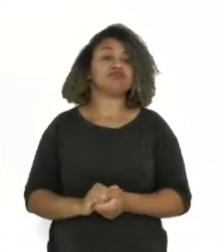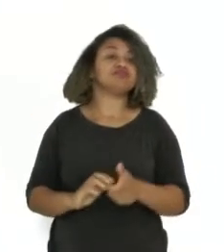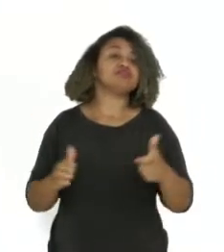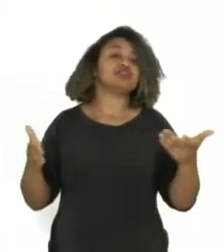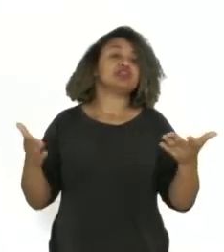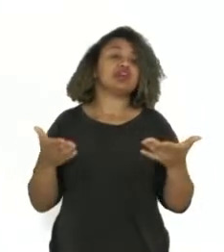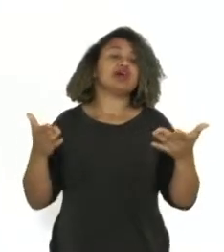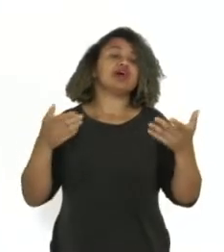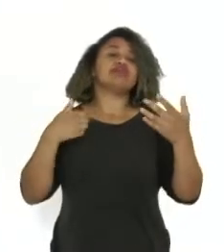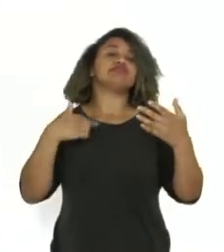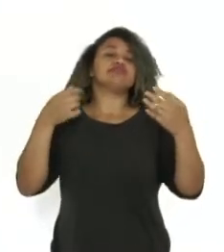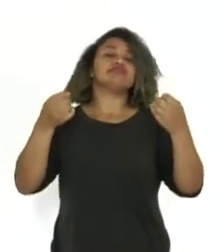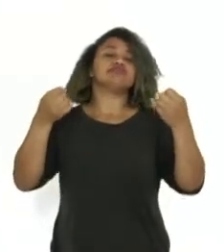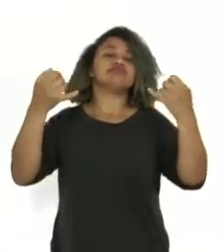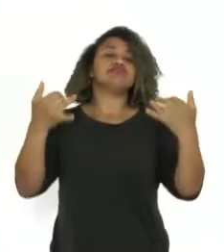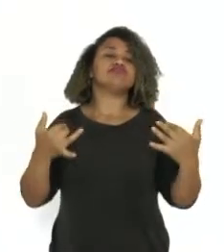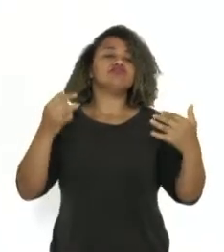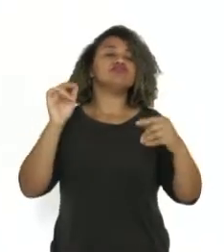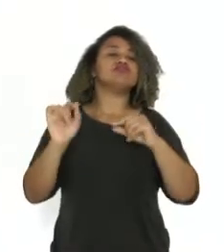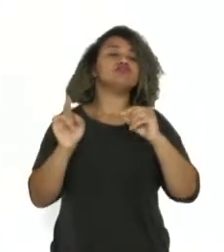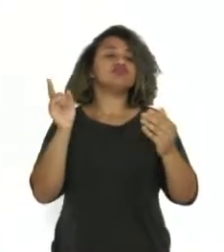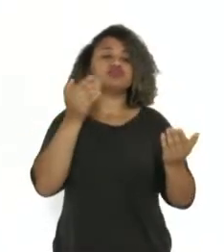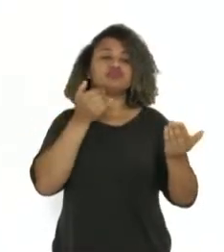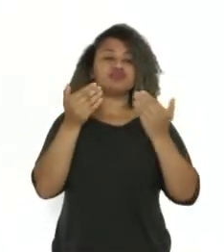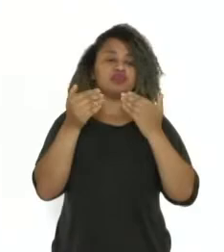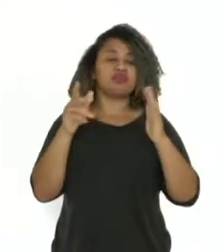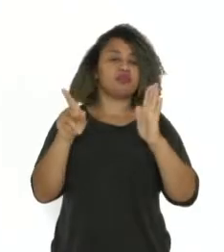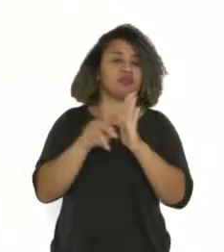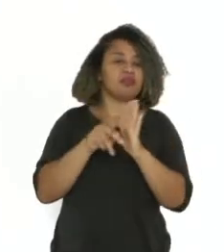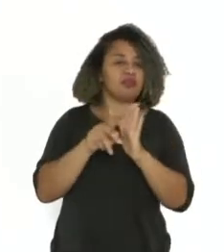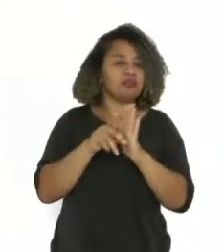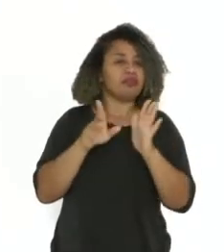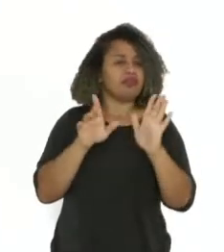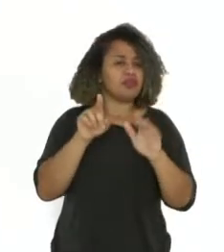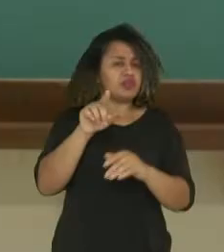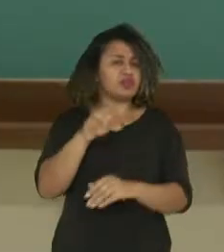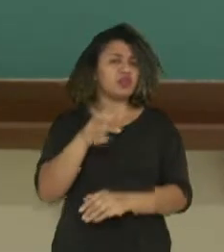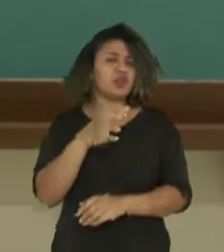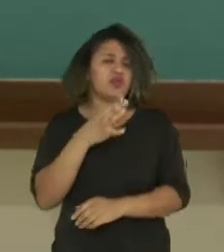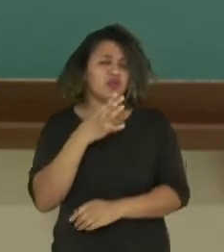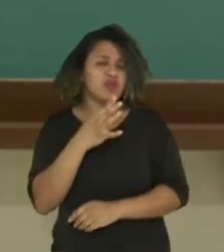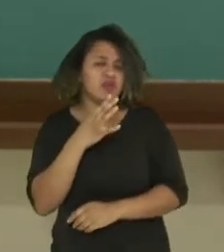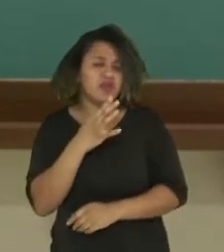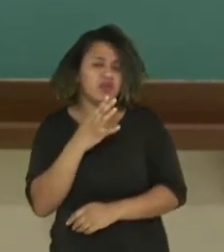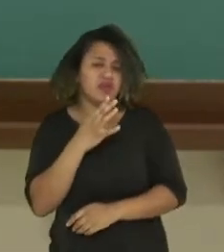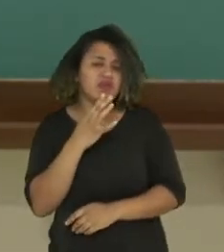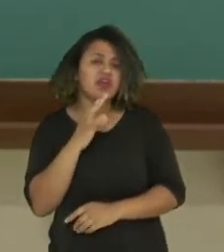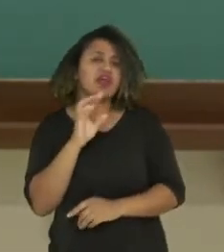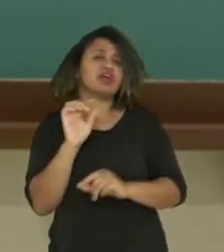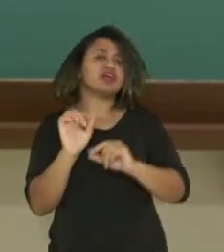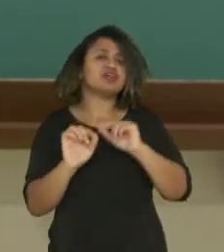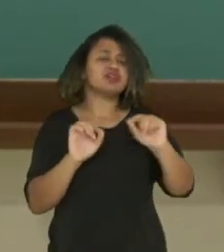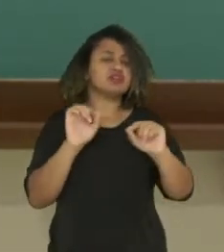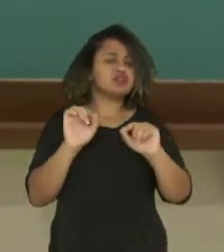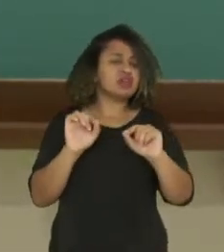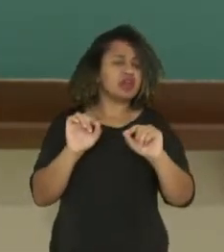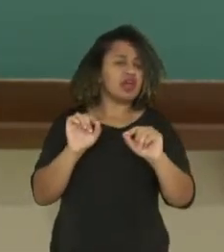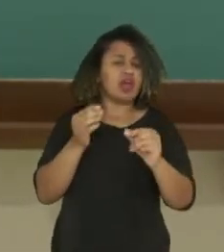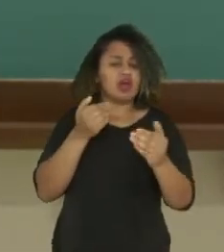pouquinho sobre este prato típico. Você já ouviu falar no